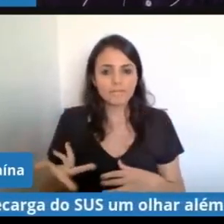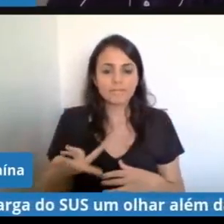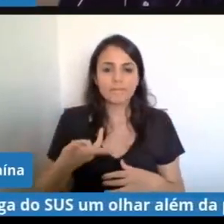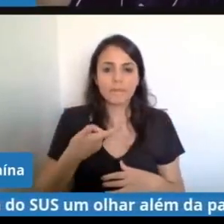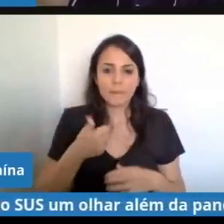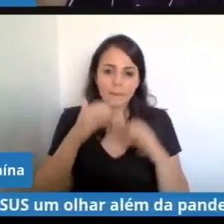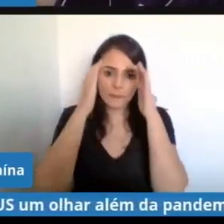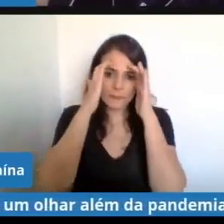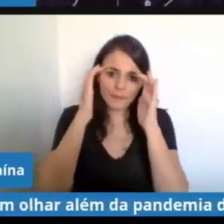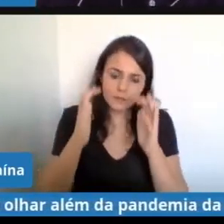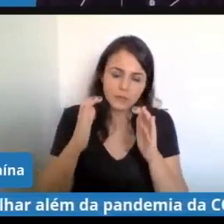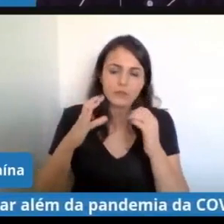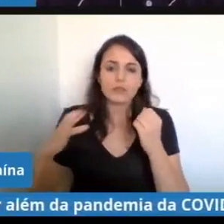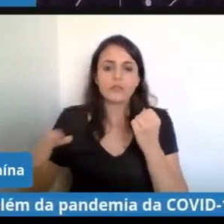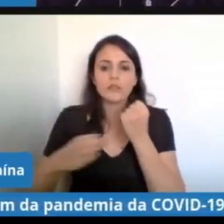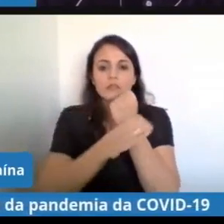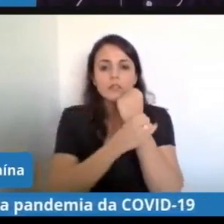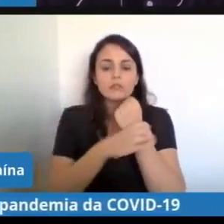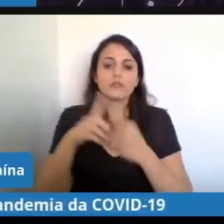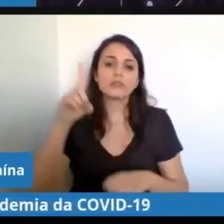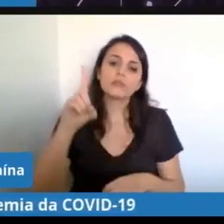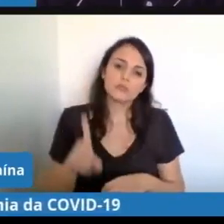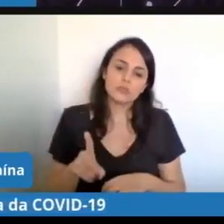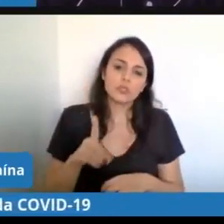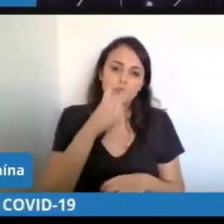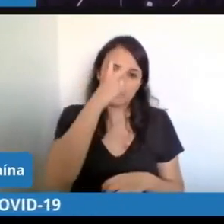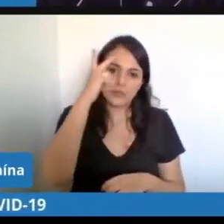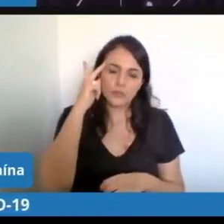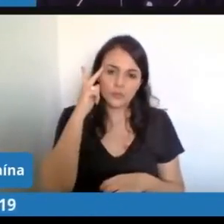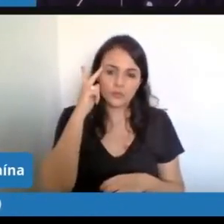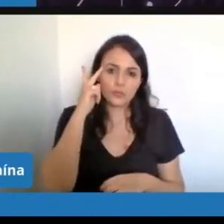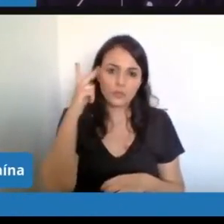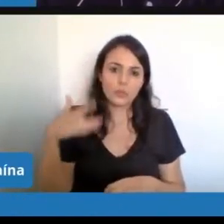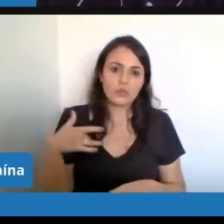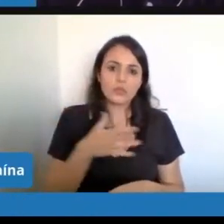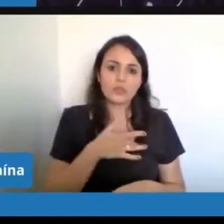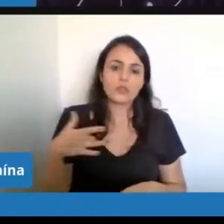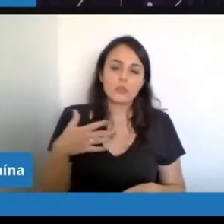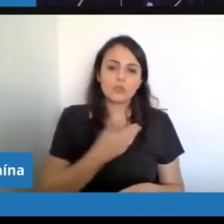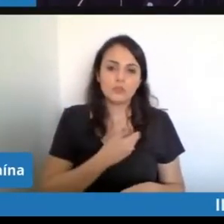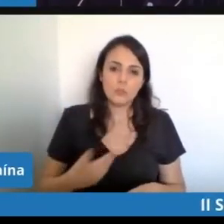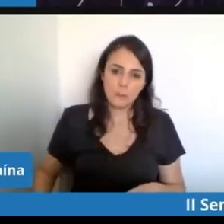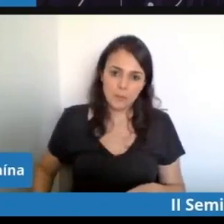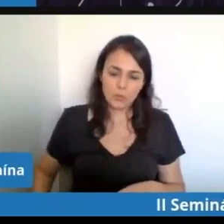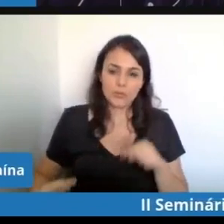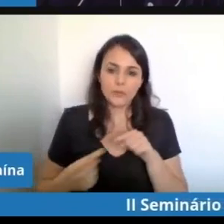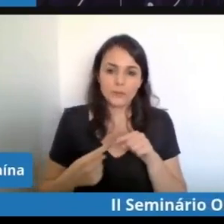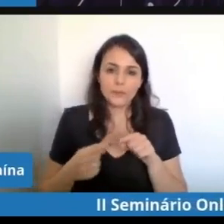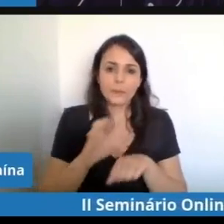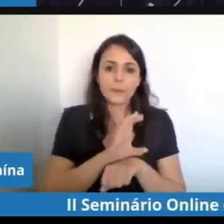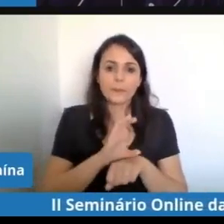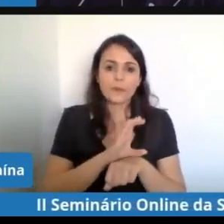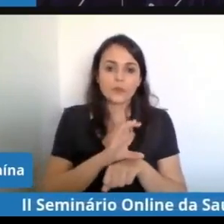aí respeitando e garantindo os direitos das pessoas à saúde pública, como prevê a Constituição